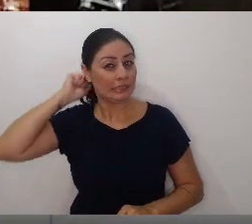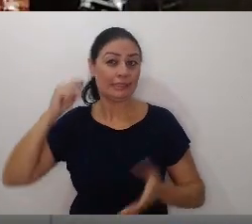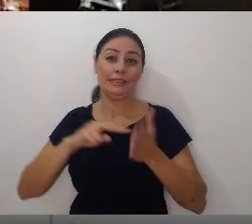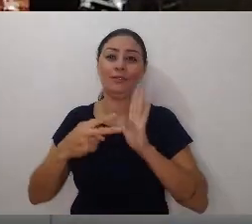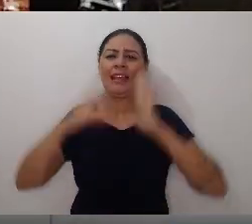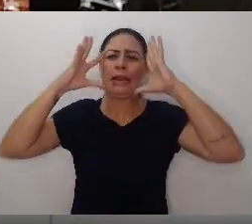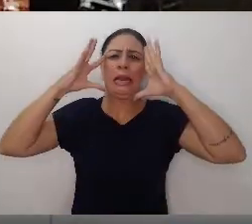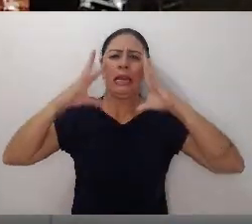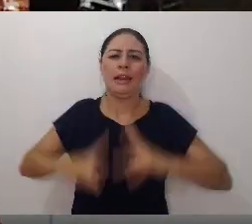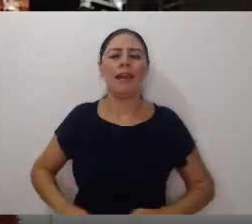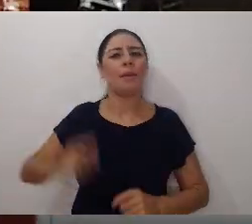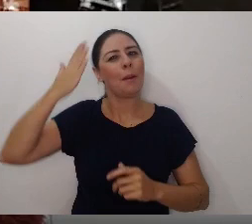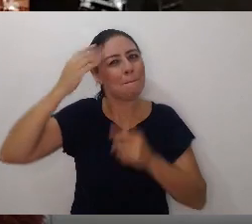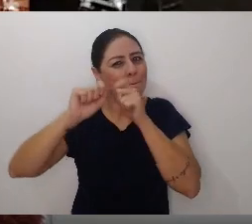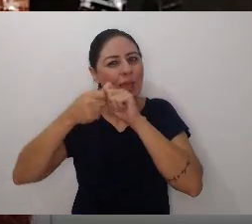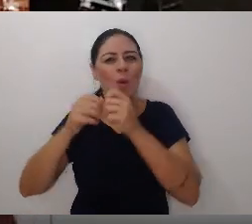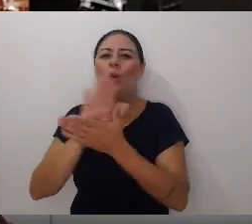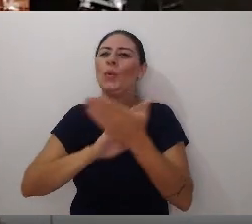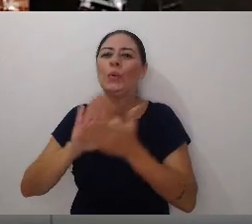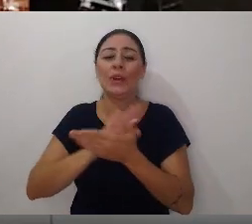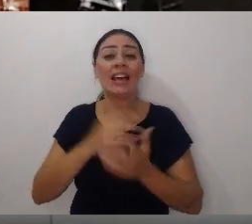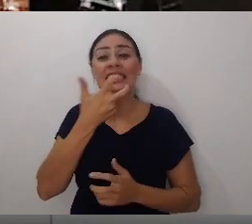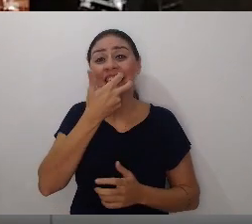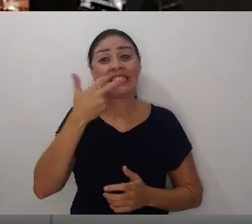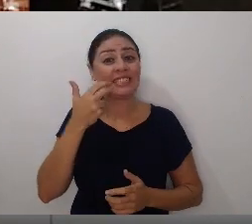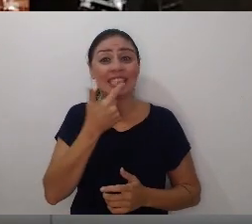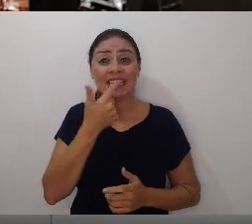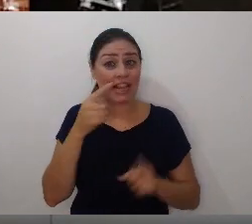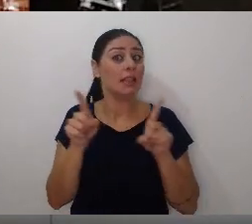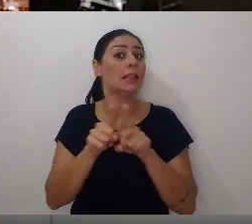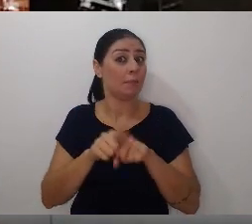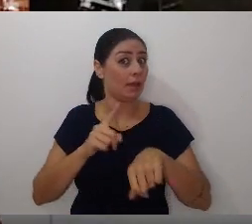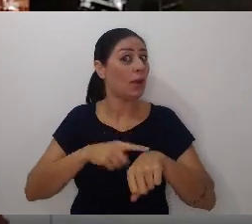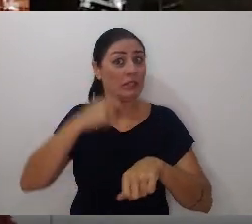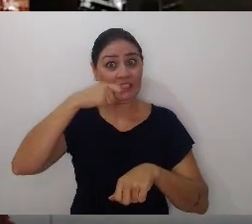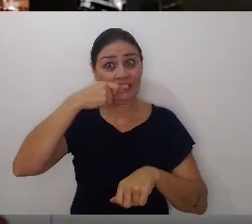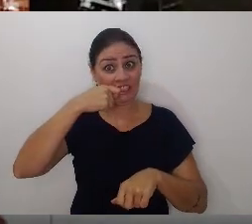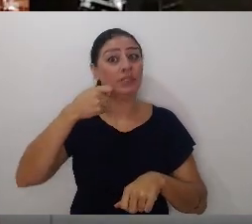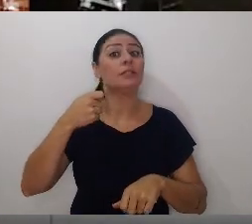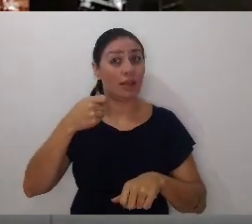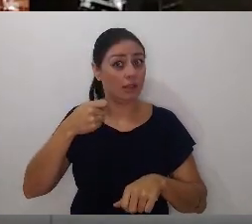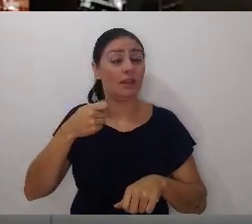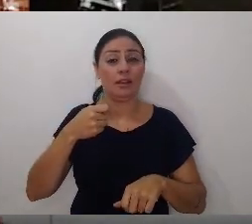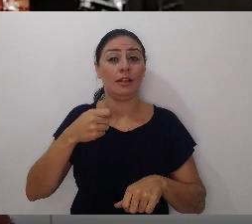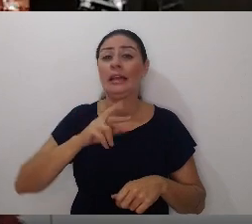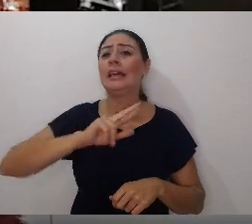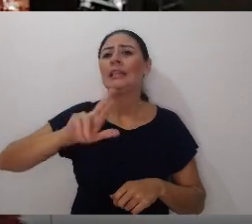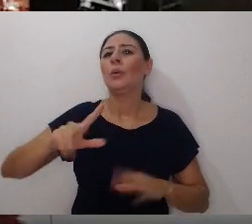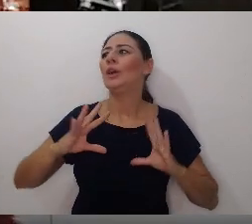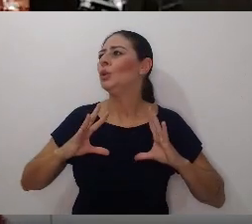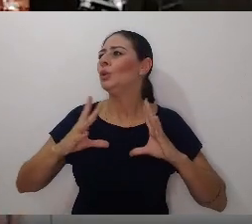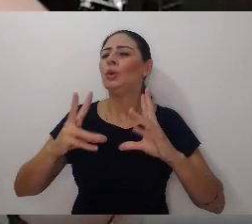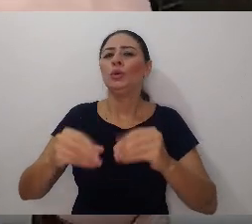um pente fino. Então, é a hora de deixar nossas crianças, zeradas de piolho, dentinho, é a hora